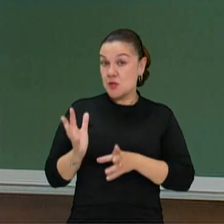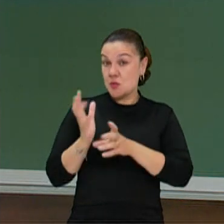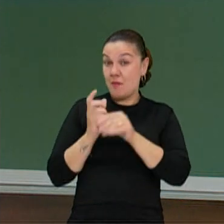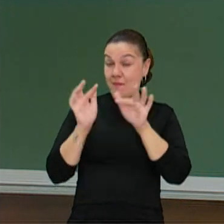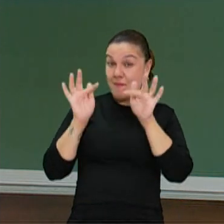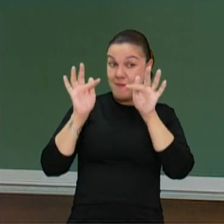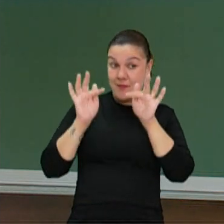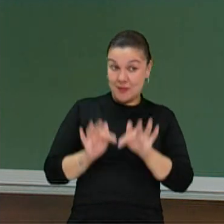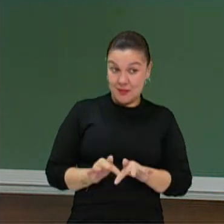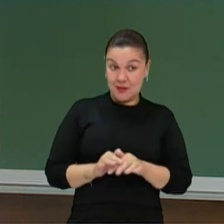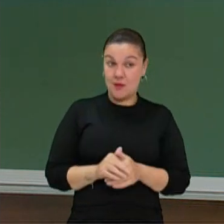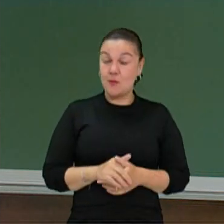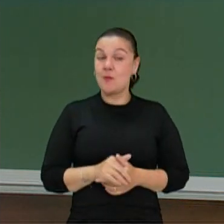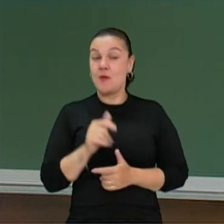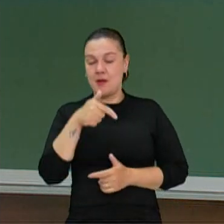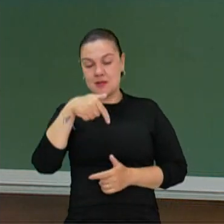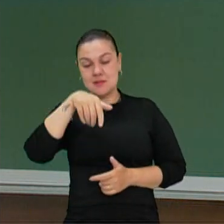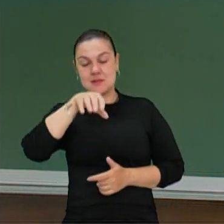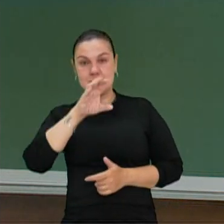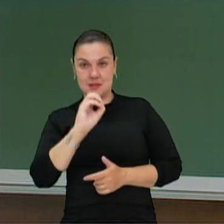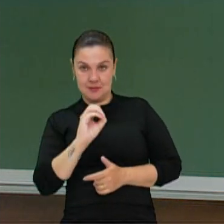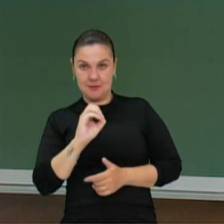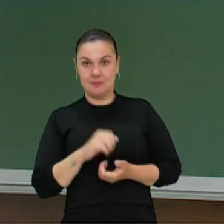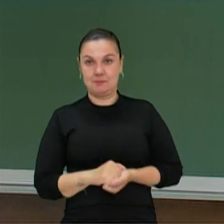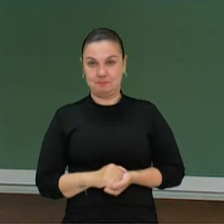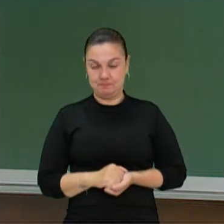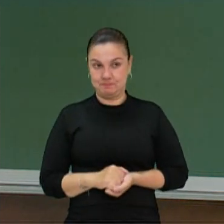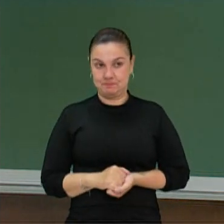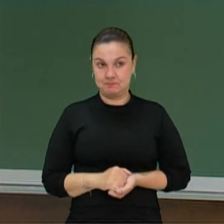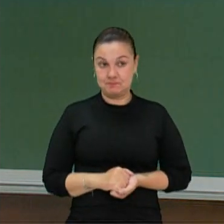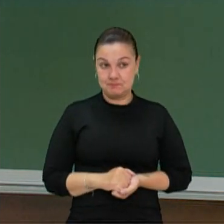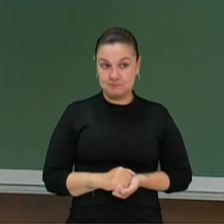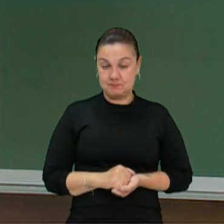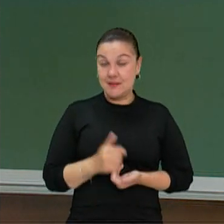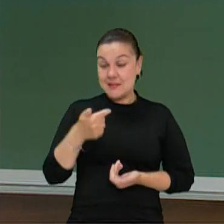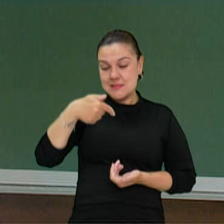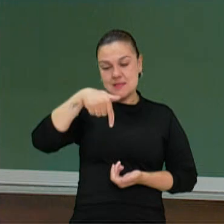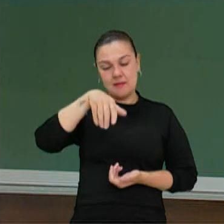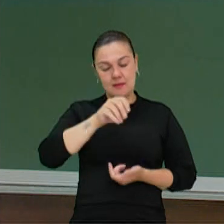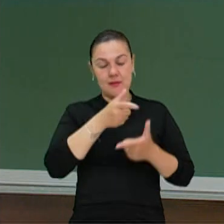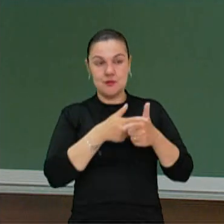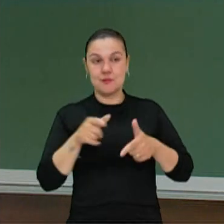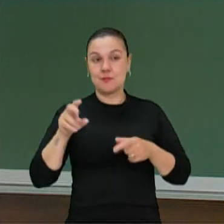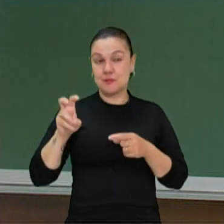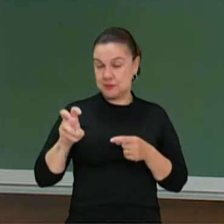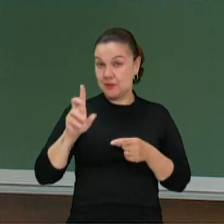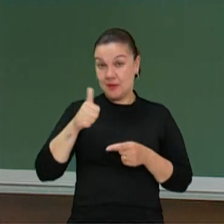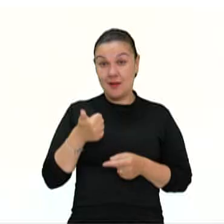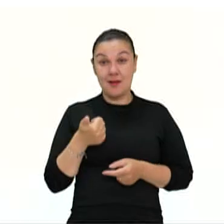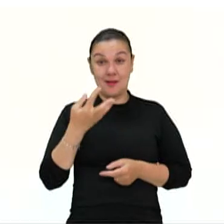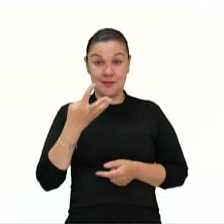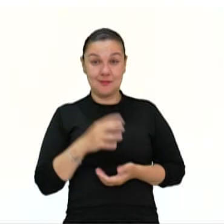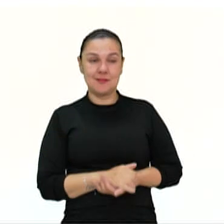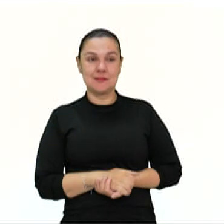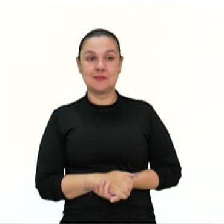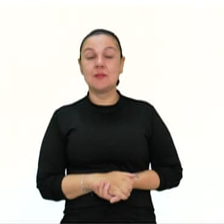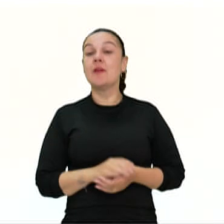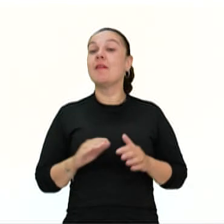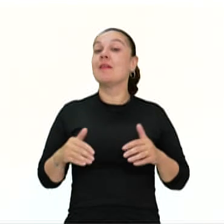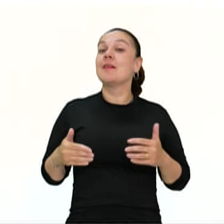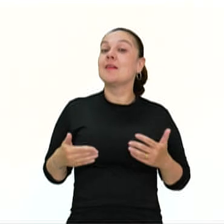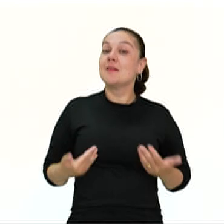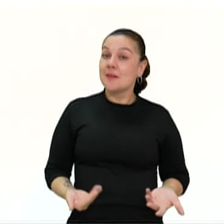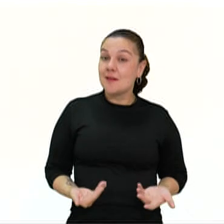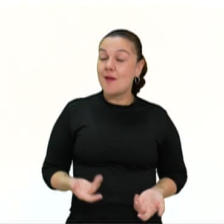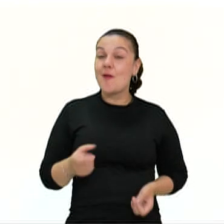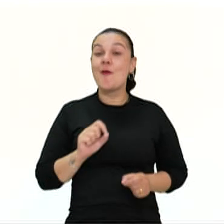56 e 56 com 14, 70. 70 dividido por 5 dá 14. Então,